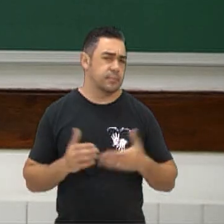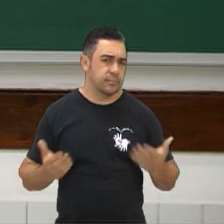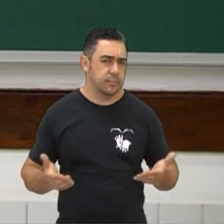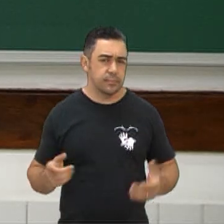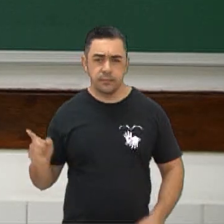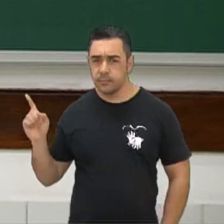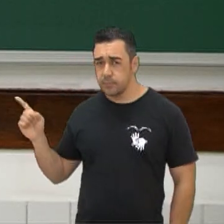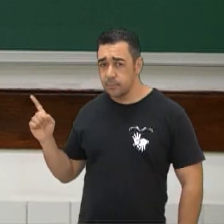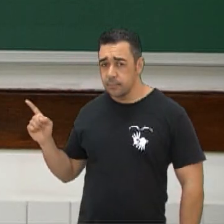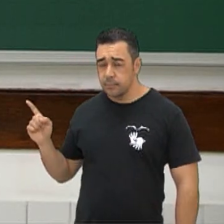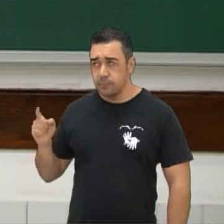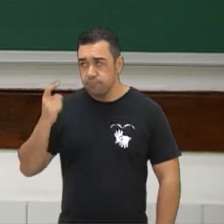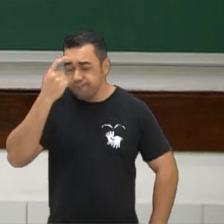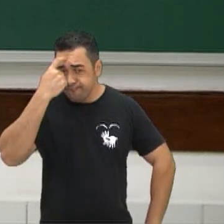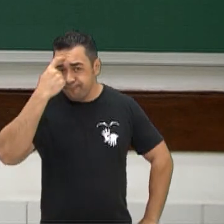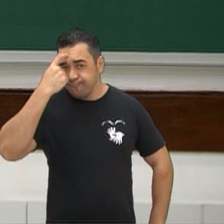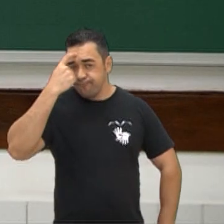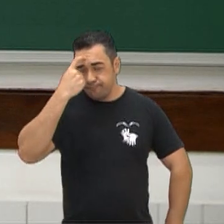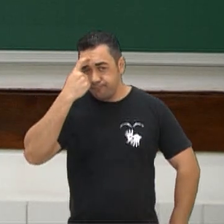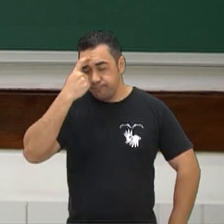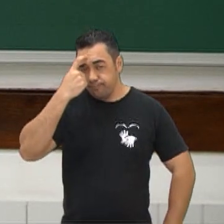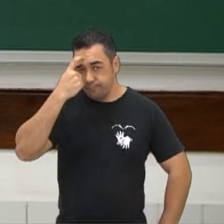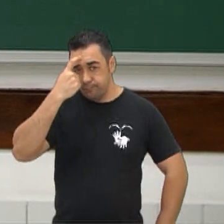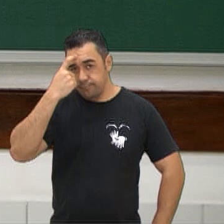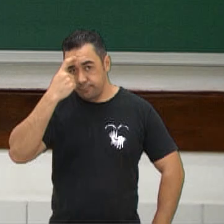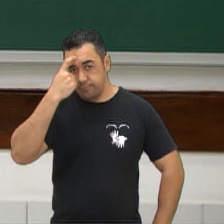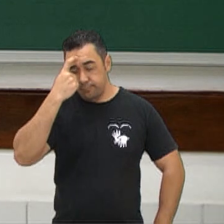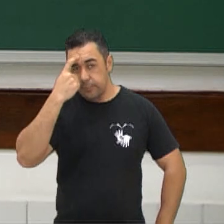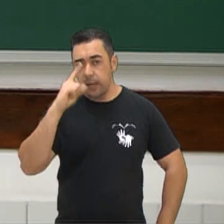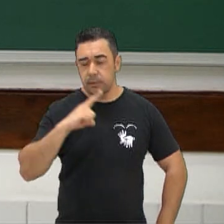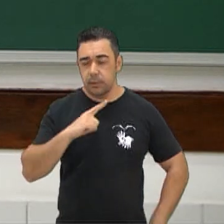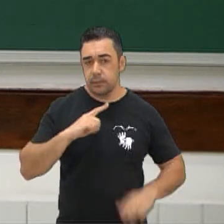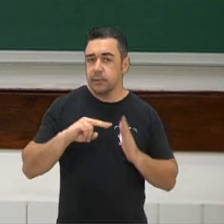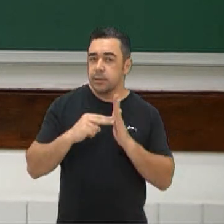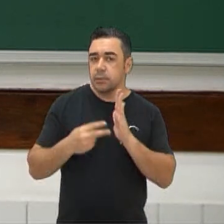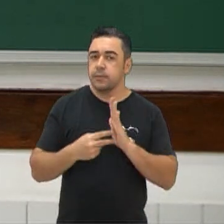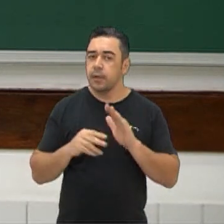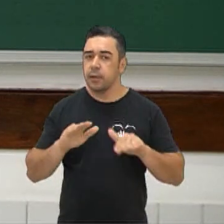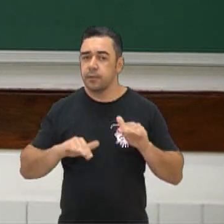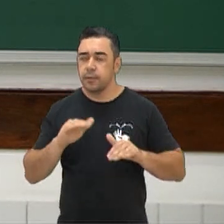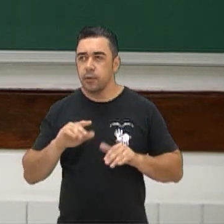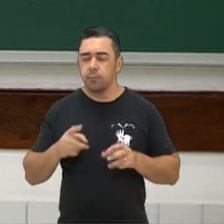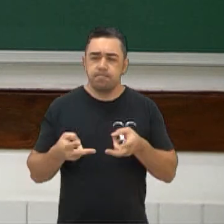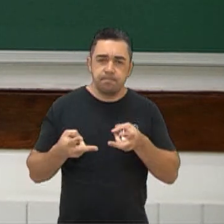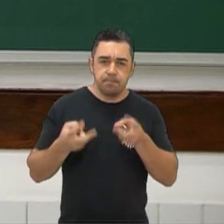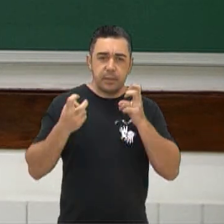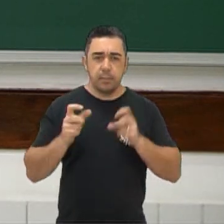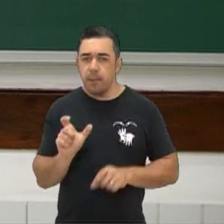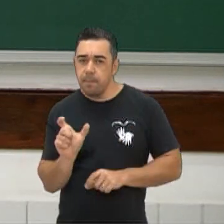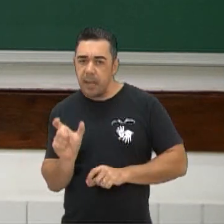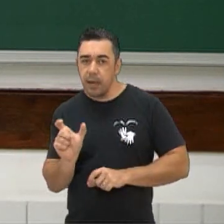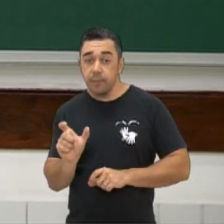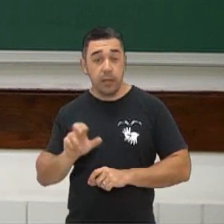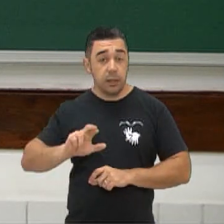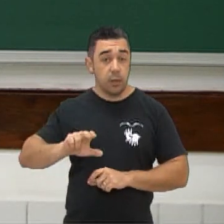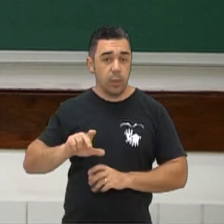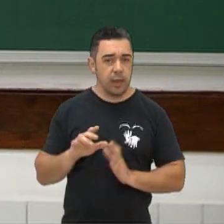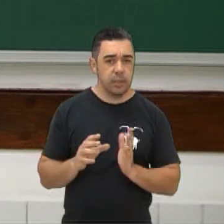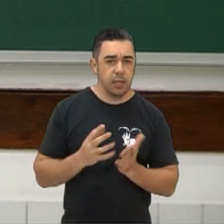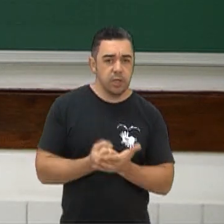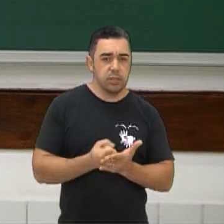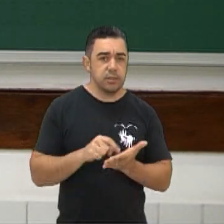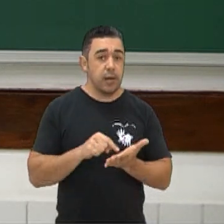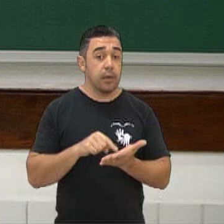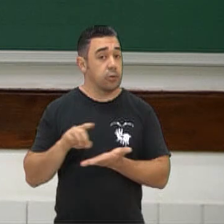Gente, ao contrário do que se pensa, muitas significações ou acepções das palavras não estão registradas